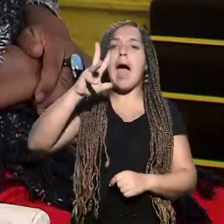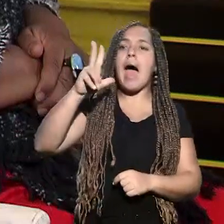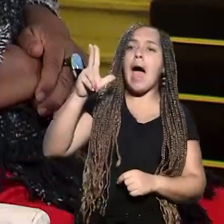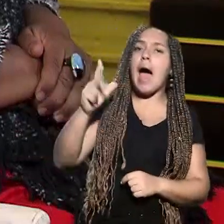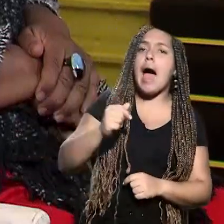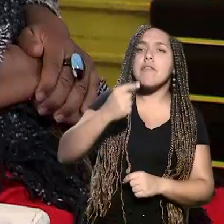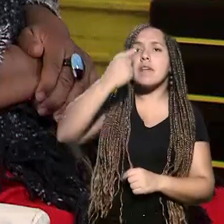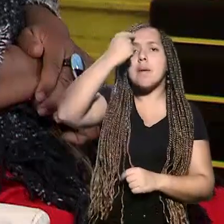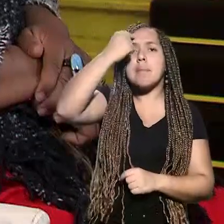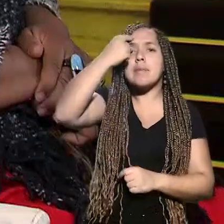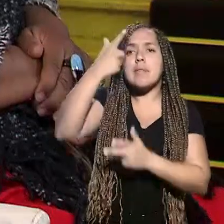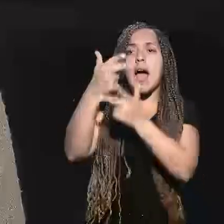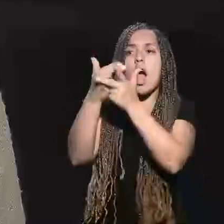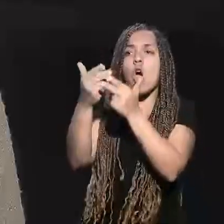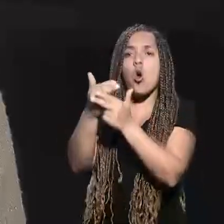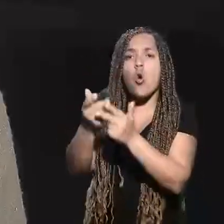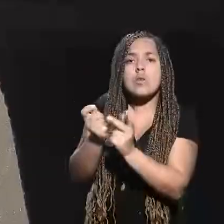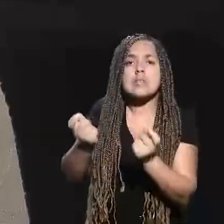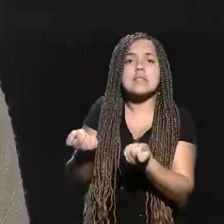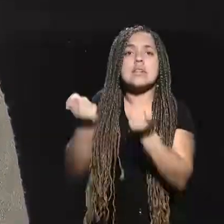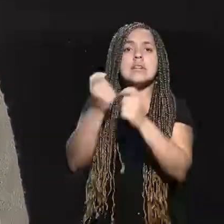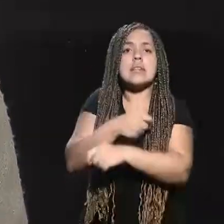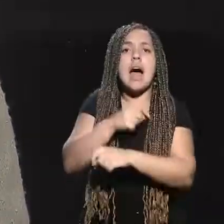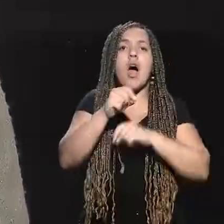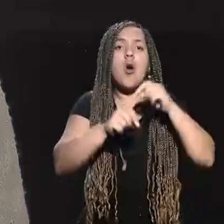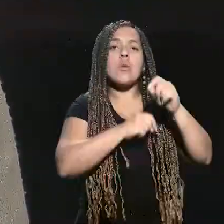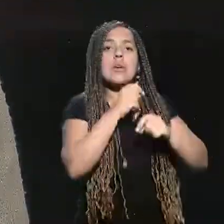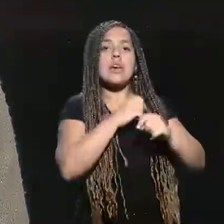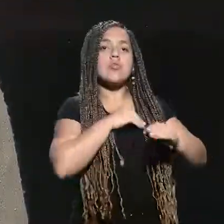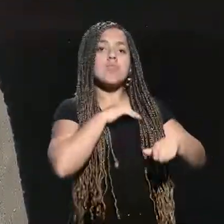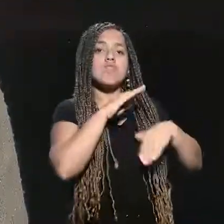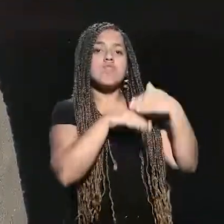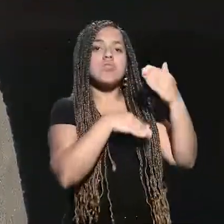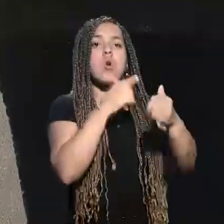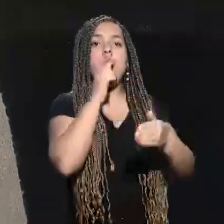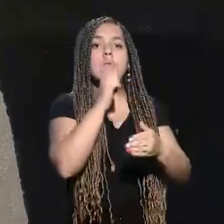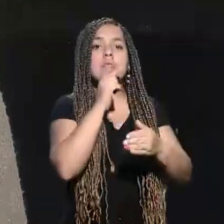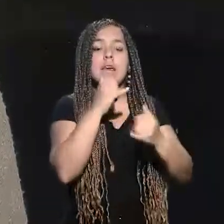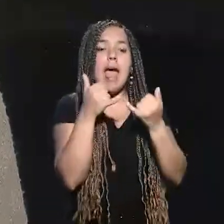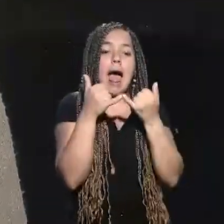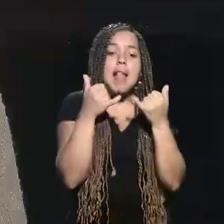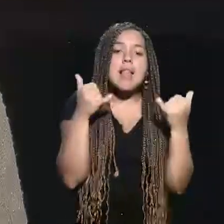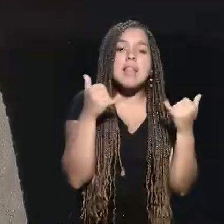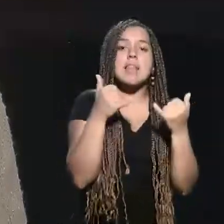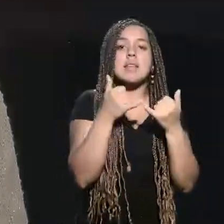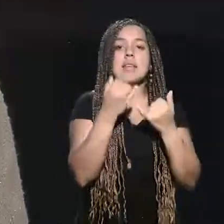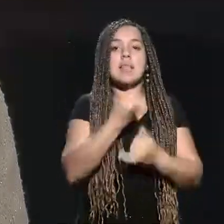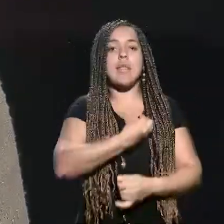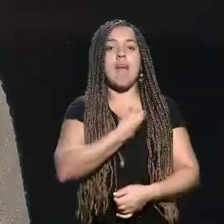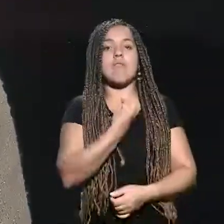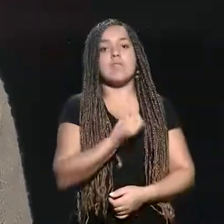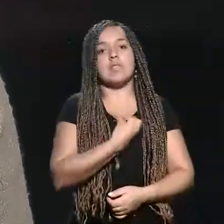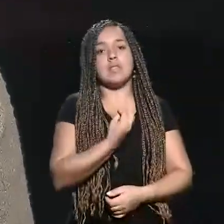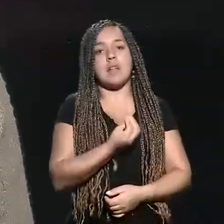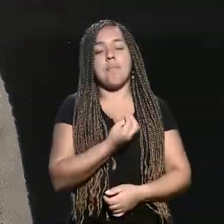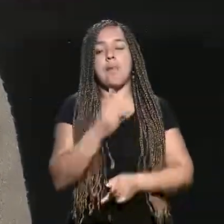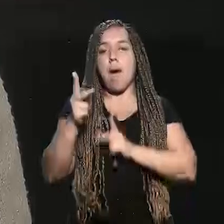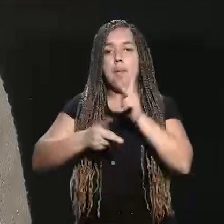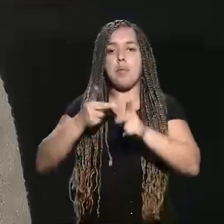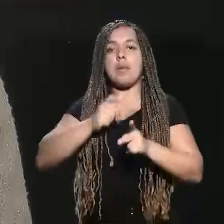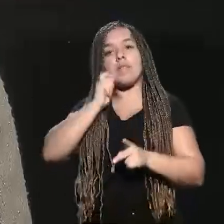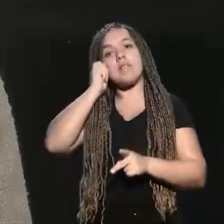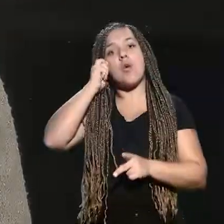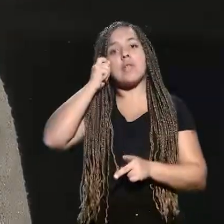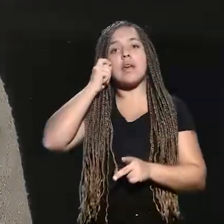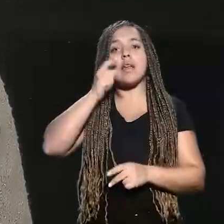matriz cultural africana, ferramentas para se reconstituir e lidar, né, seguir a linha da vida. Né.